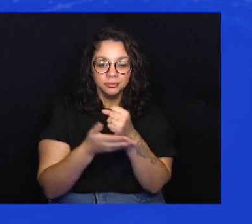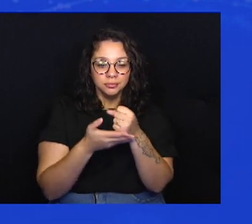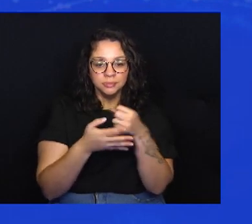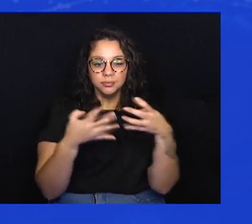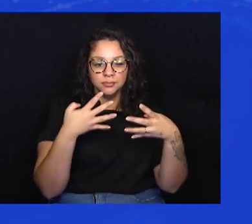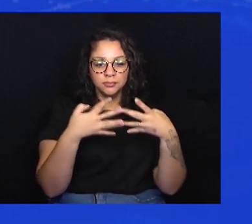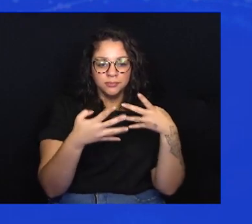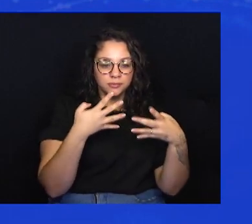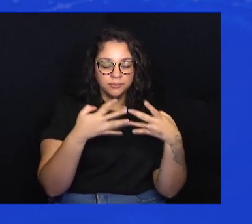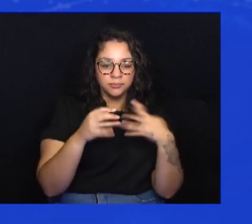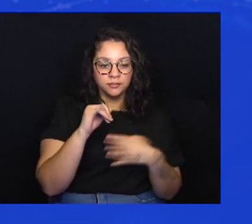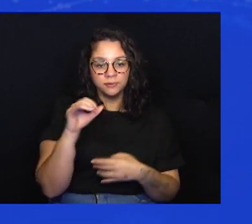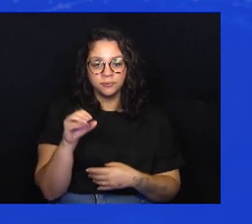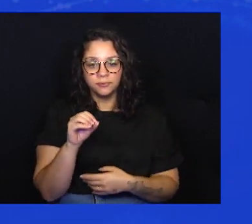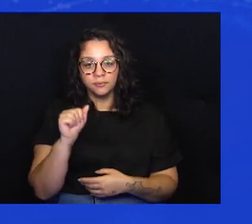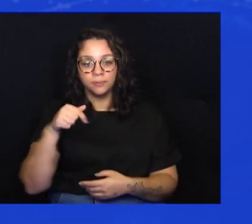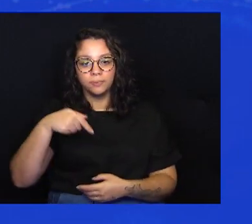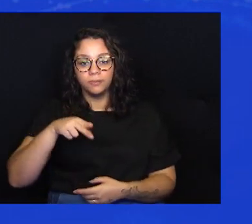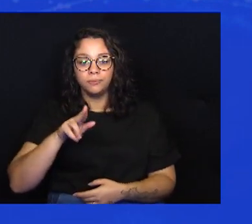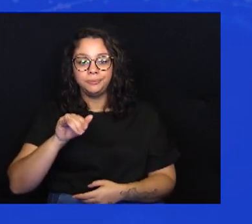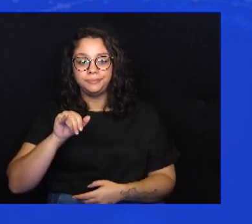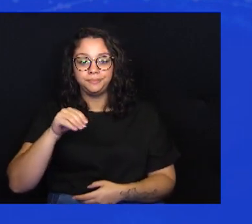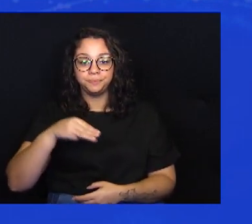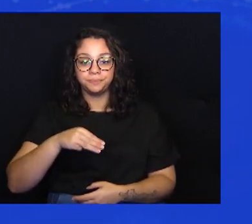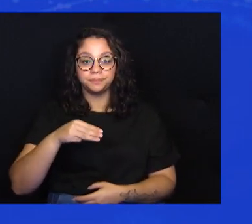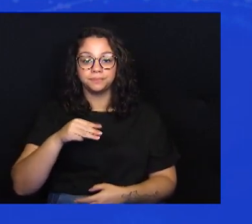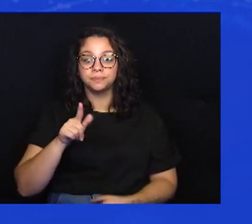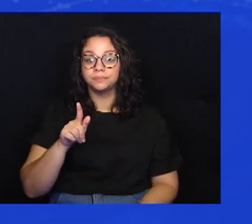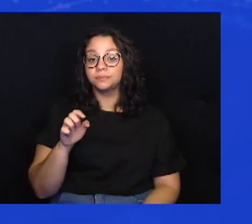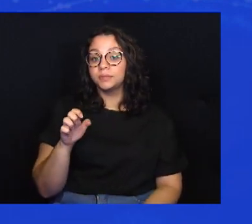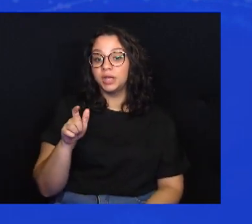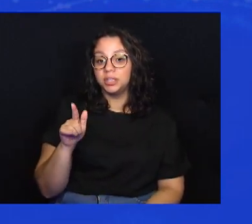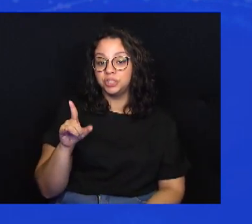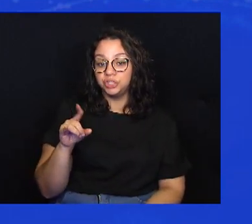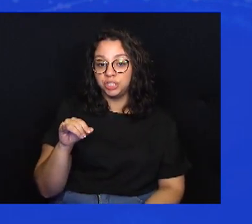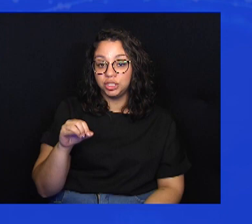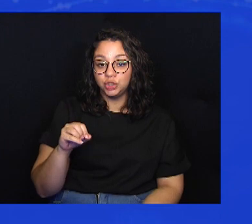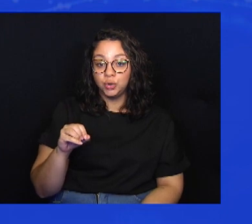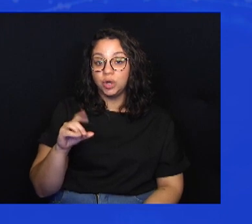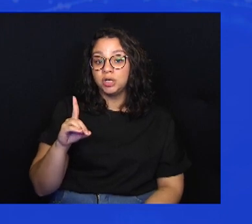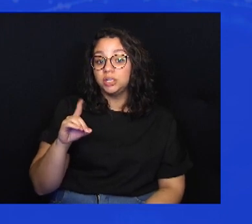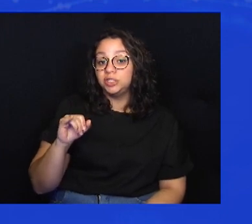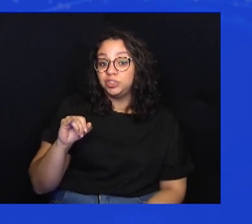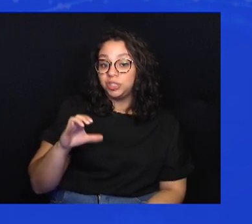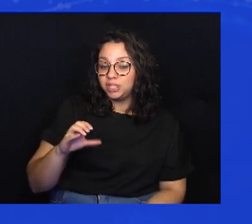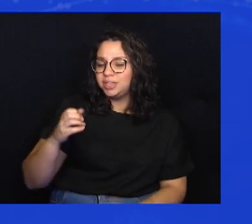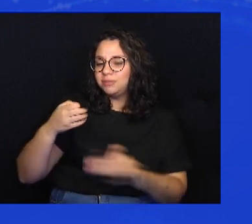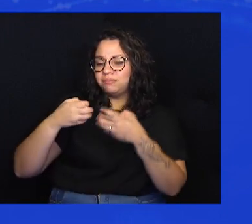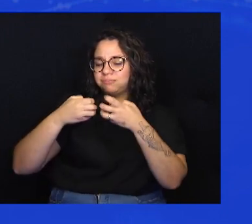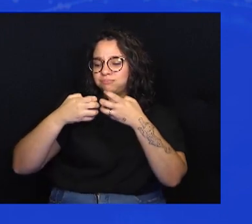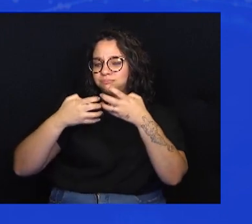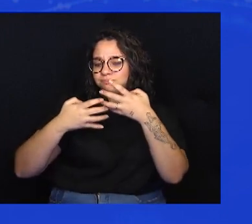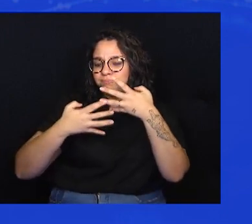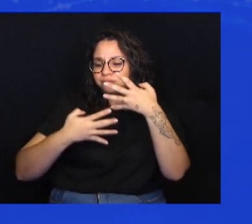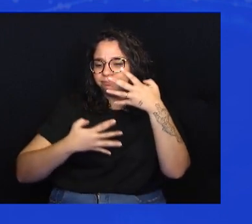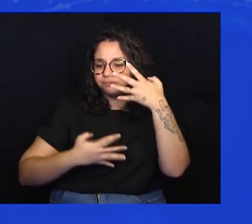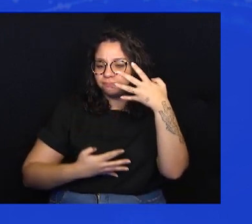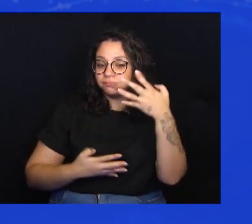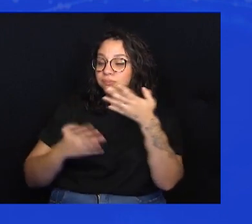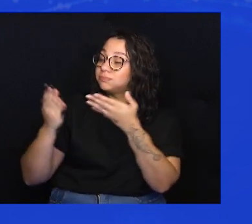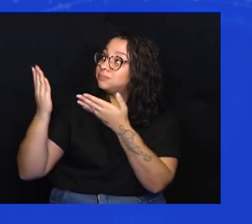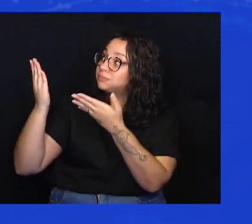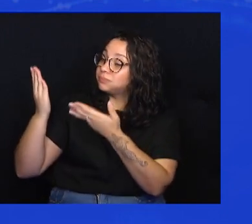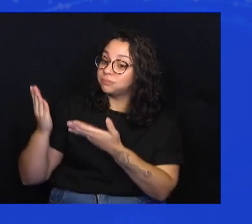Joaquim Egídio, DIC 3, Aeroporto 31 de Março, Carlos Gomes, Rosim, Bassoli, Aurélia,